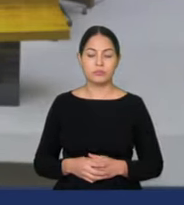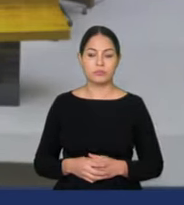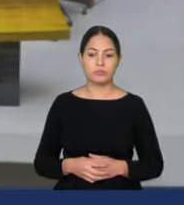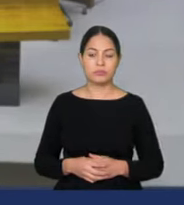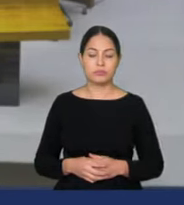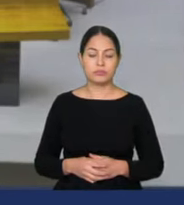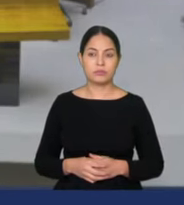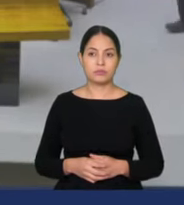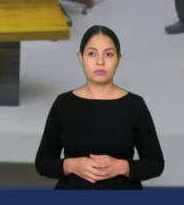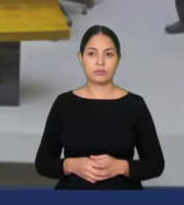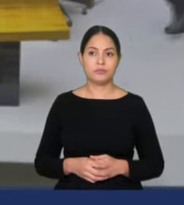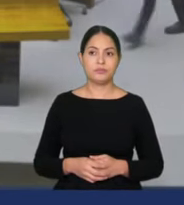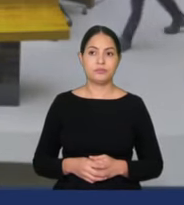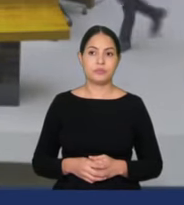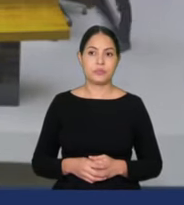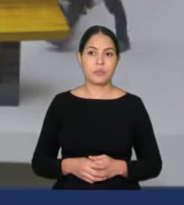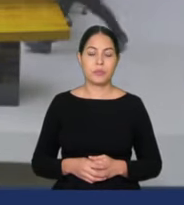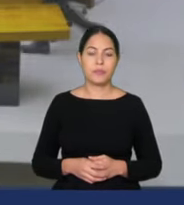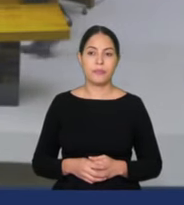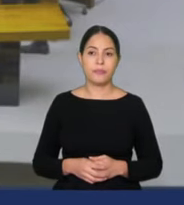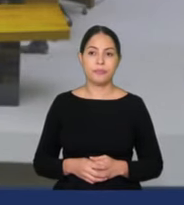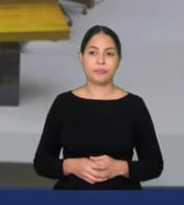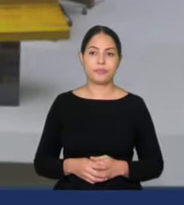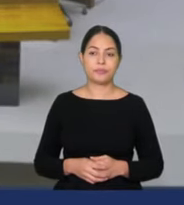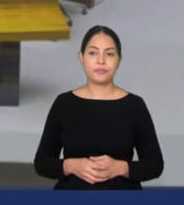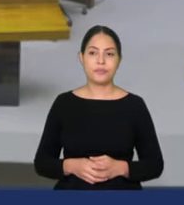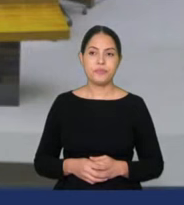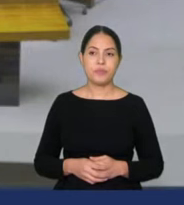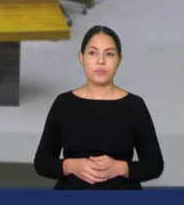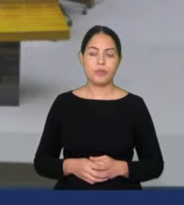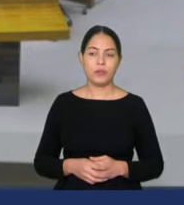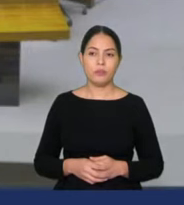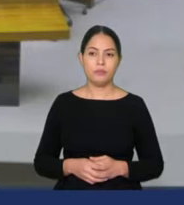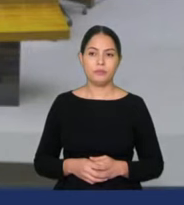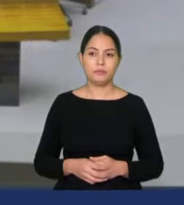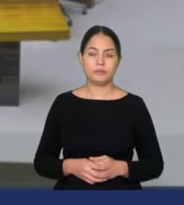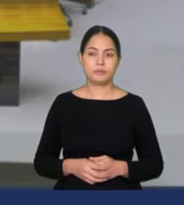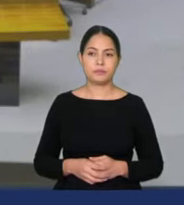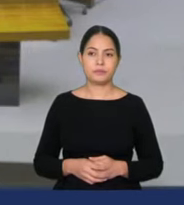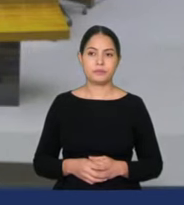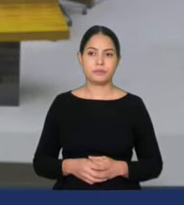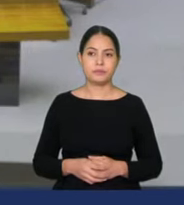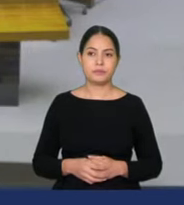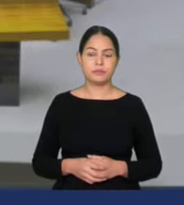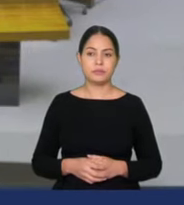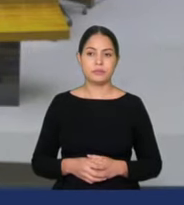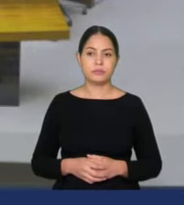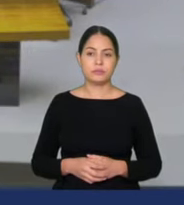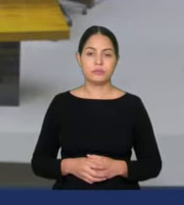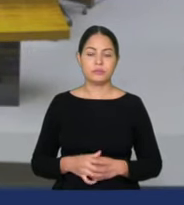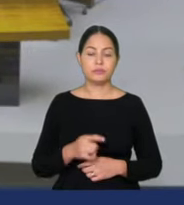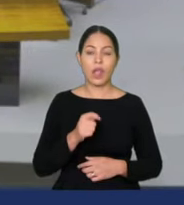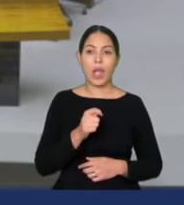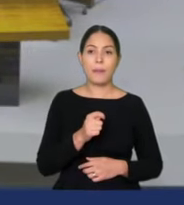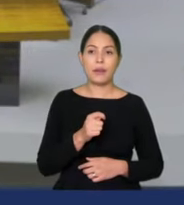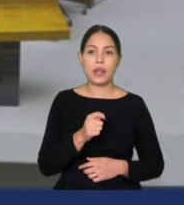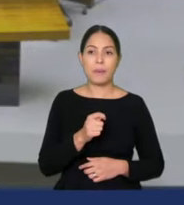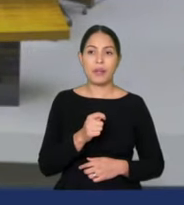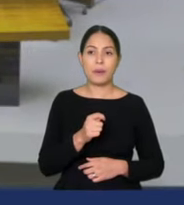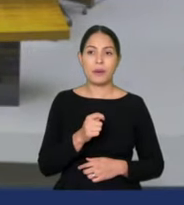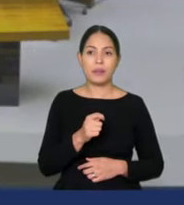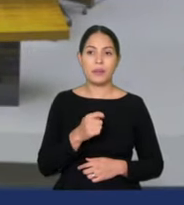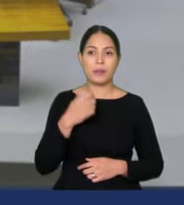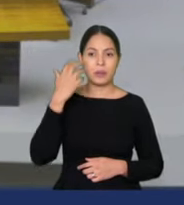Você está acompanhando uma audiência pública, debatendo política energética e desenvolvimento econômico e social. Está